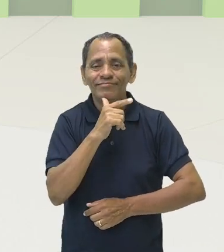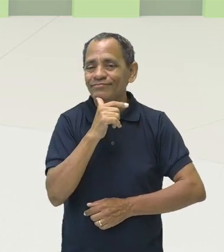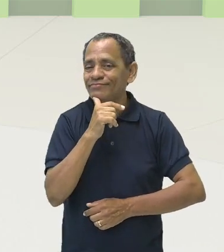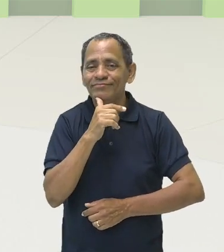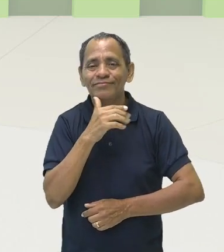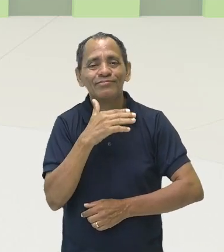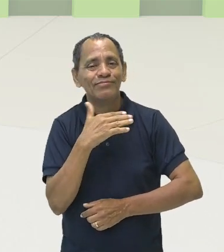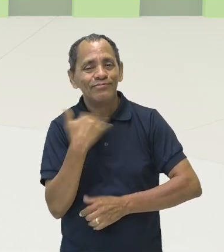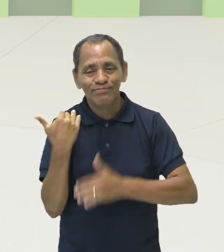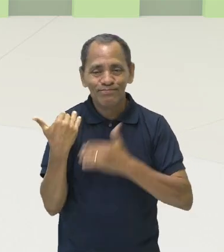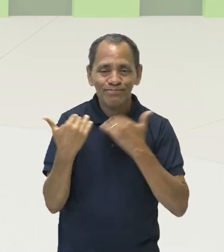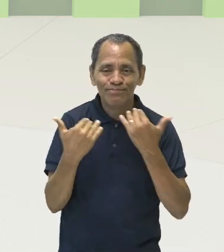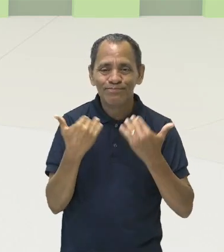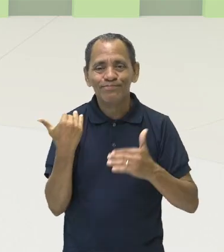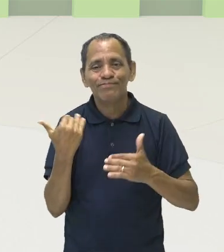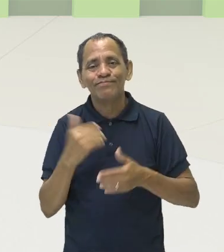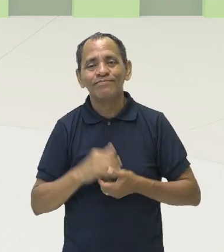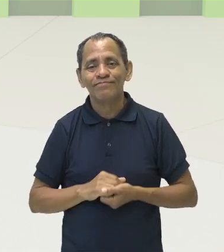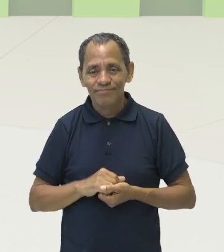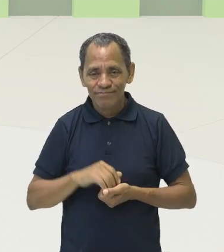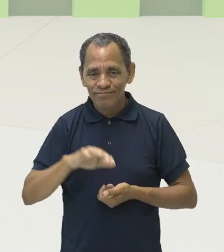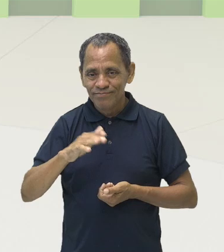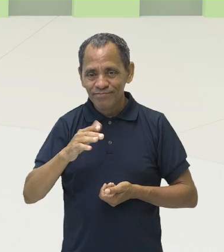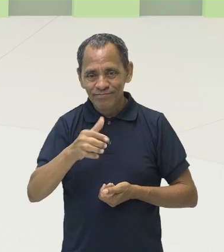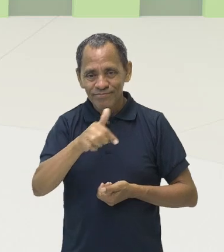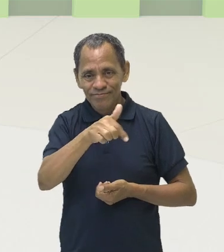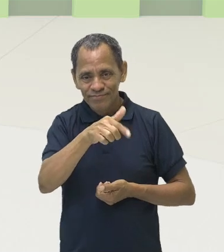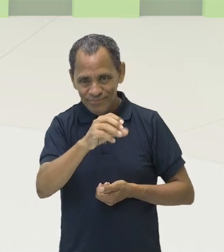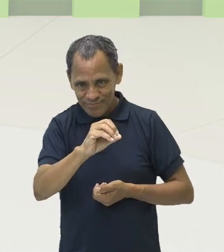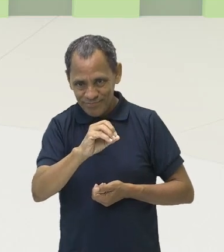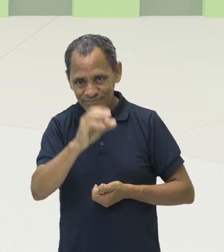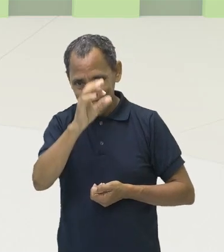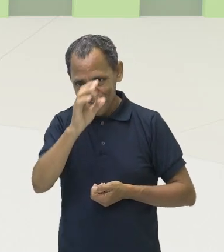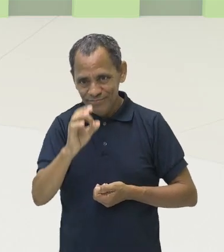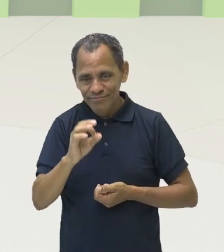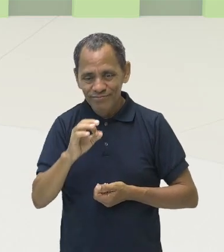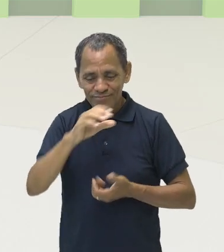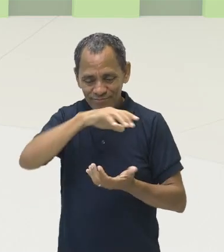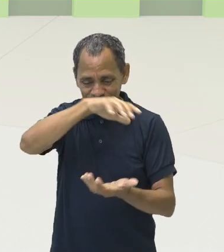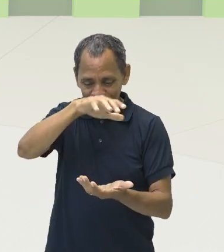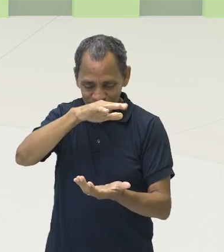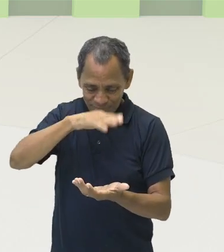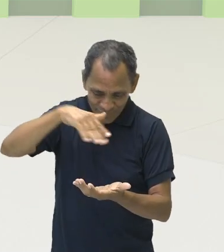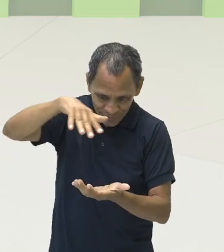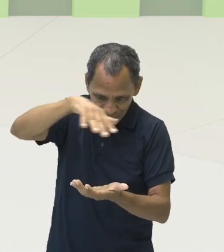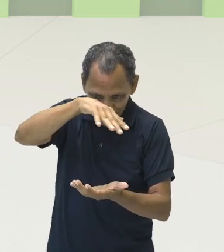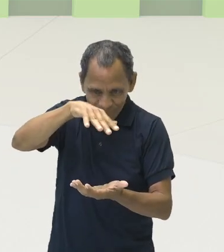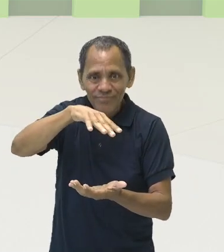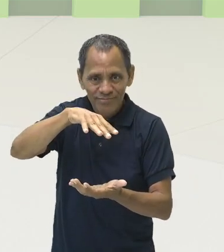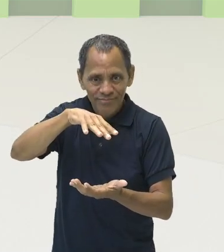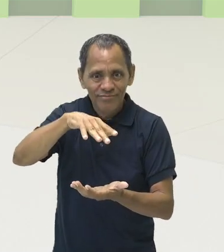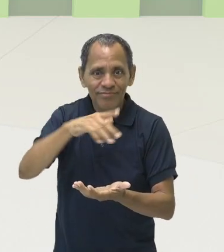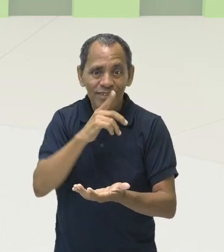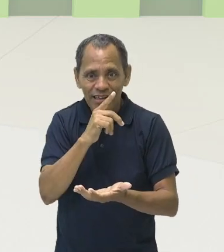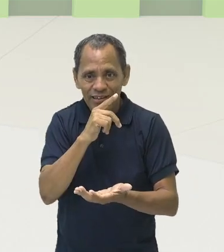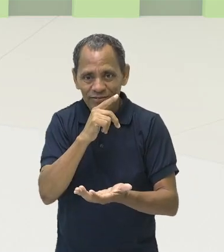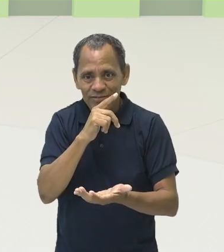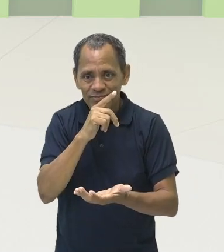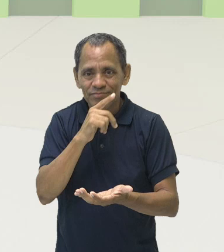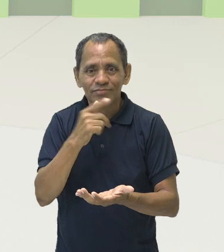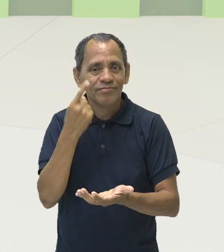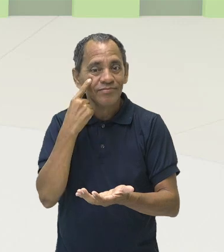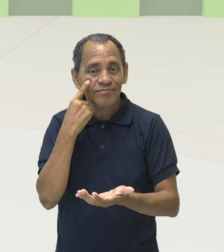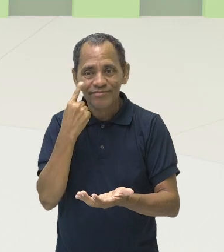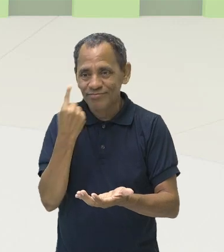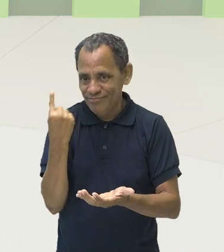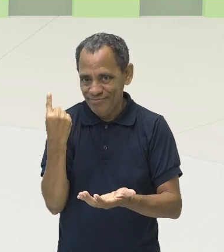Então, aproximadamente 70% da superfície terrestre ela se encontra coberta por água. A gente observa